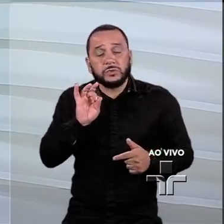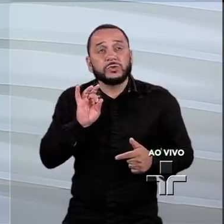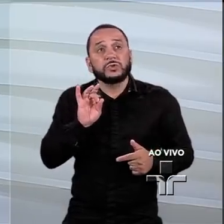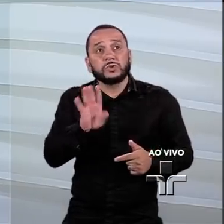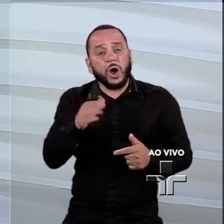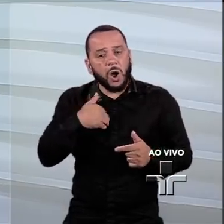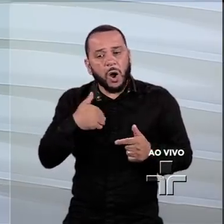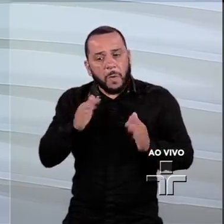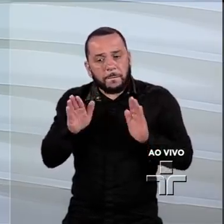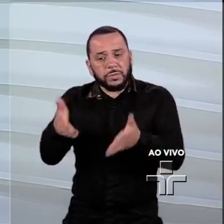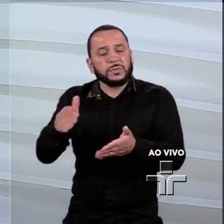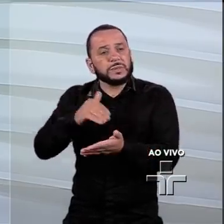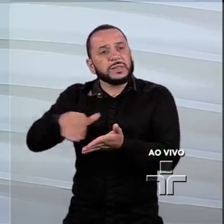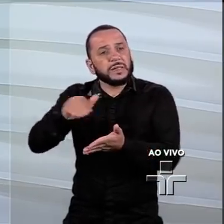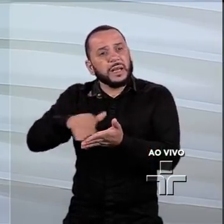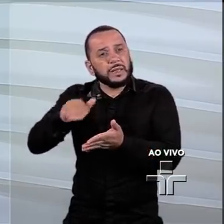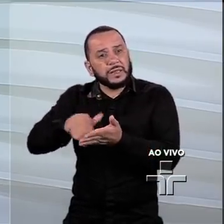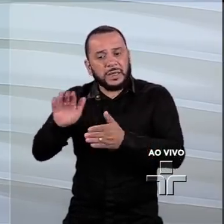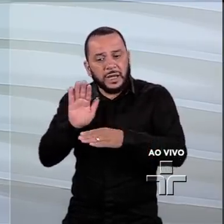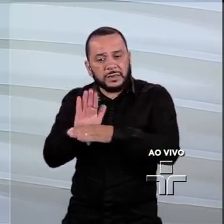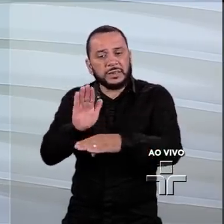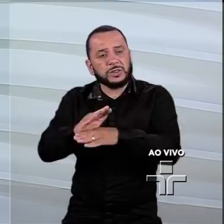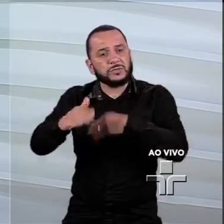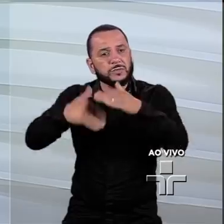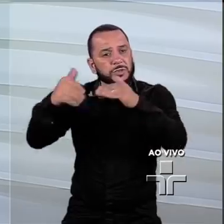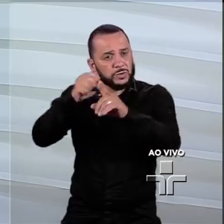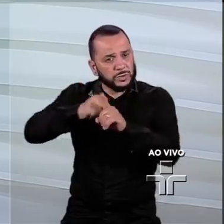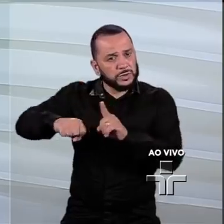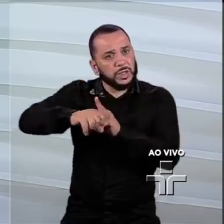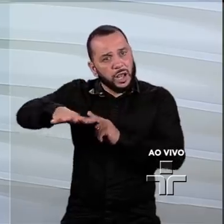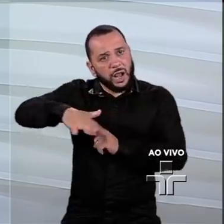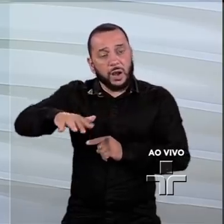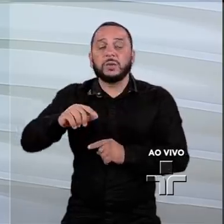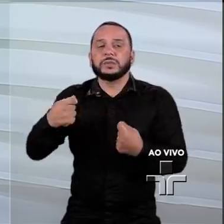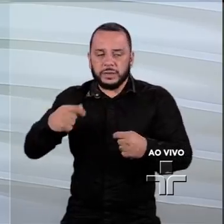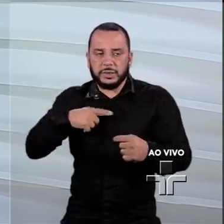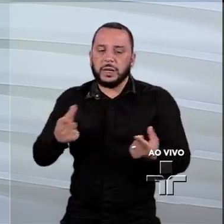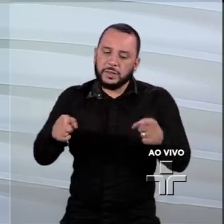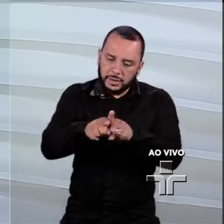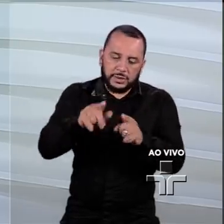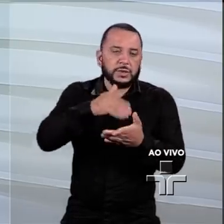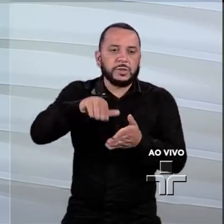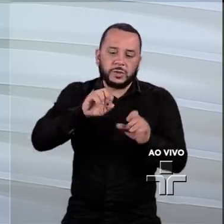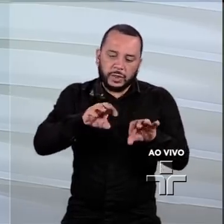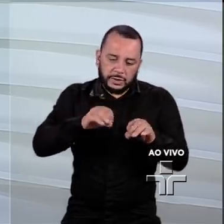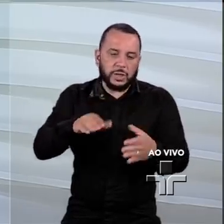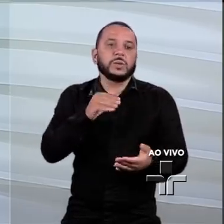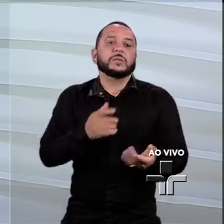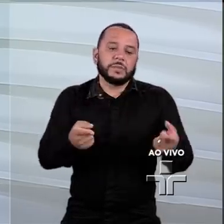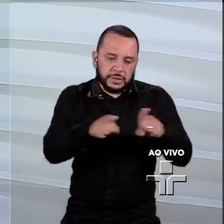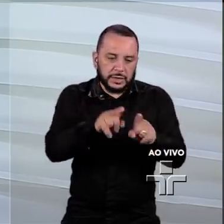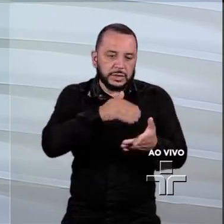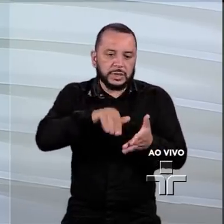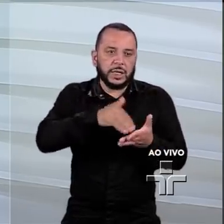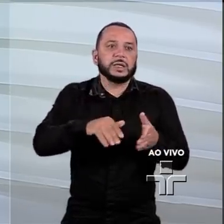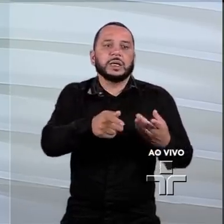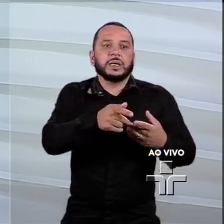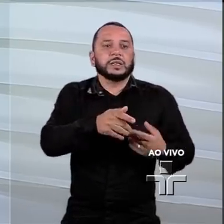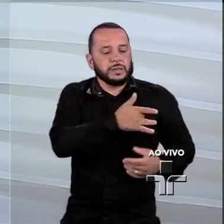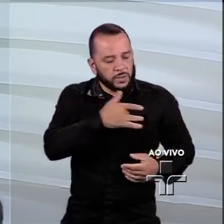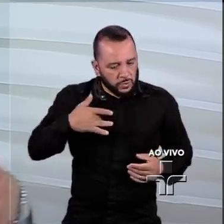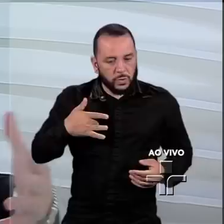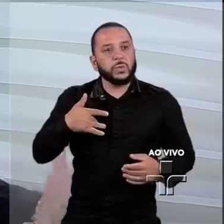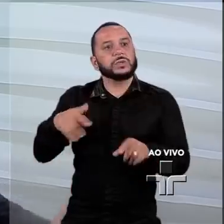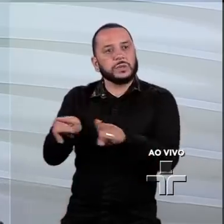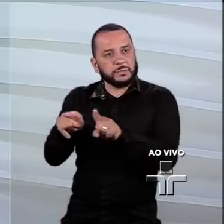hoje, da Secretaria de Assistência e Desenvolvimento Social. A gente precisa envolver a Secretaria de Educação, a Secretaria da Saúde, a Secretaria de Desenvolvimento Econômico,